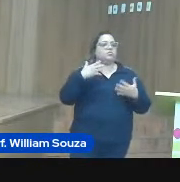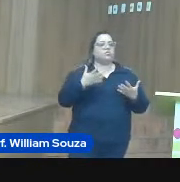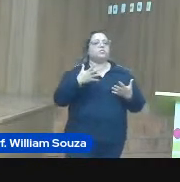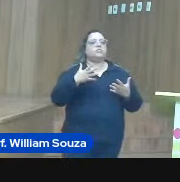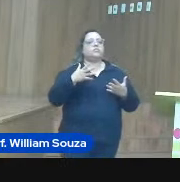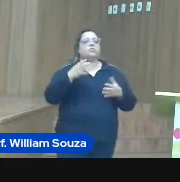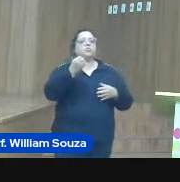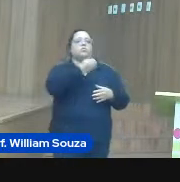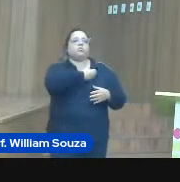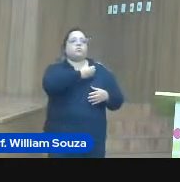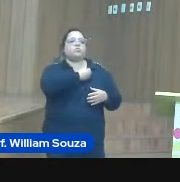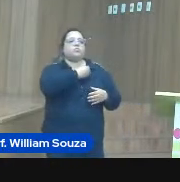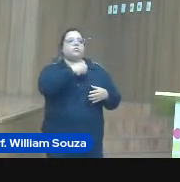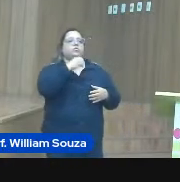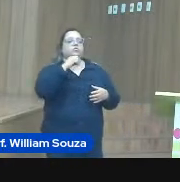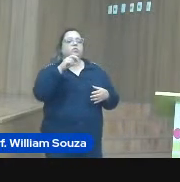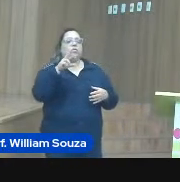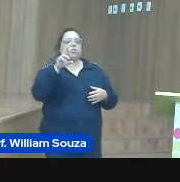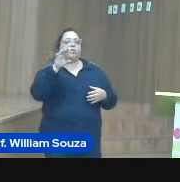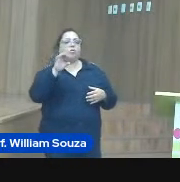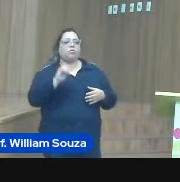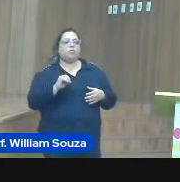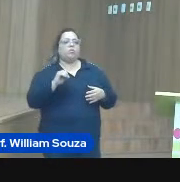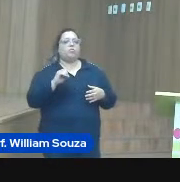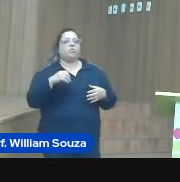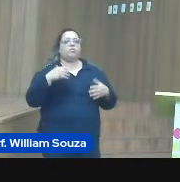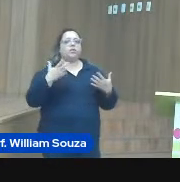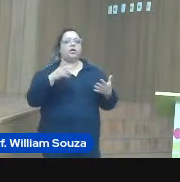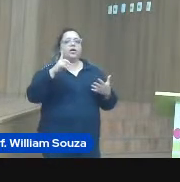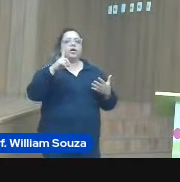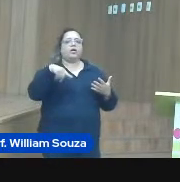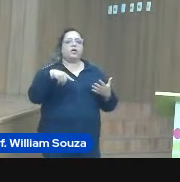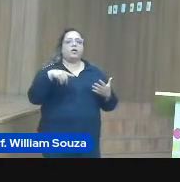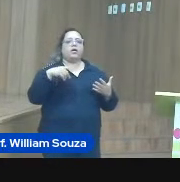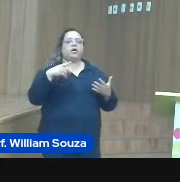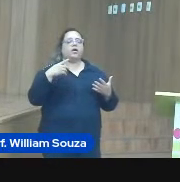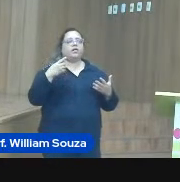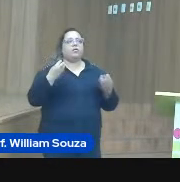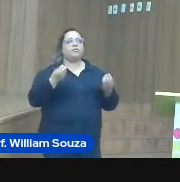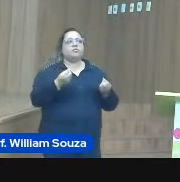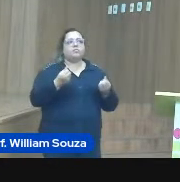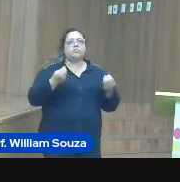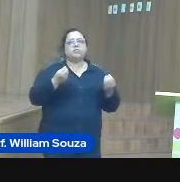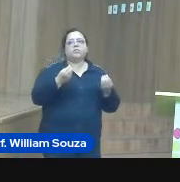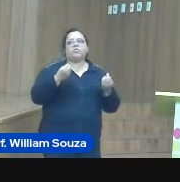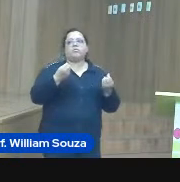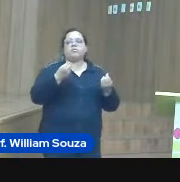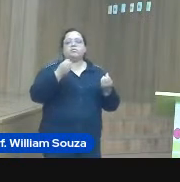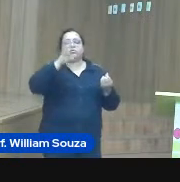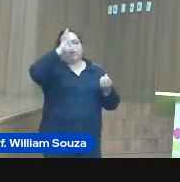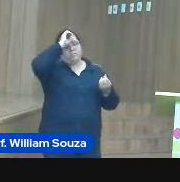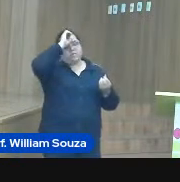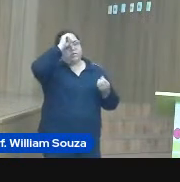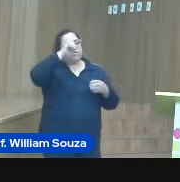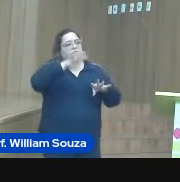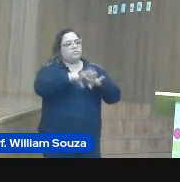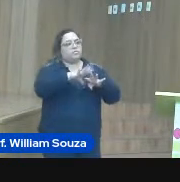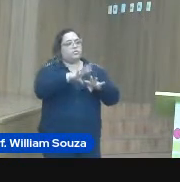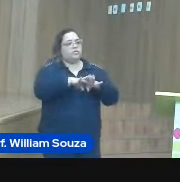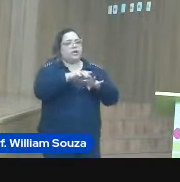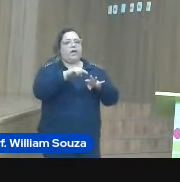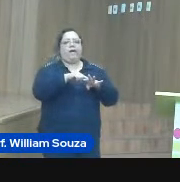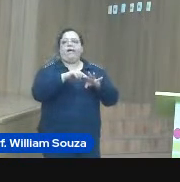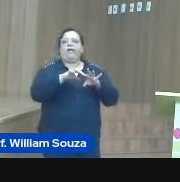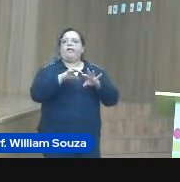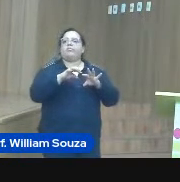número de ouro. Então, assim, e isso é uma. É como se o conhecimento matemático ele é absoluto. E